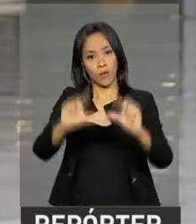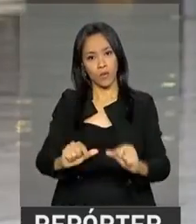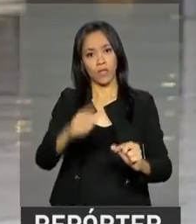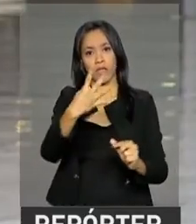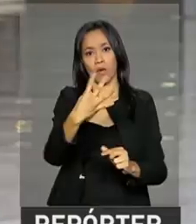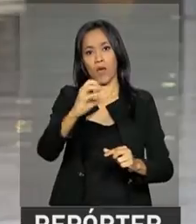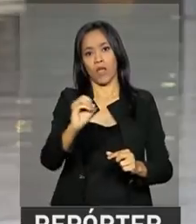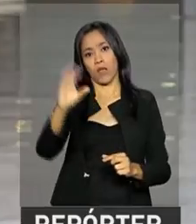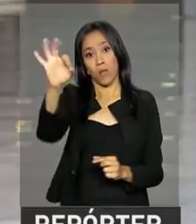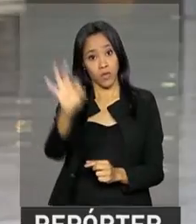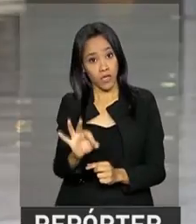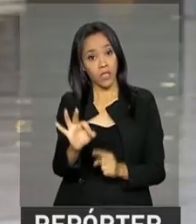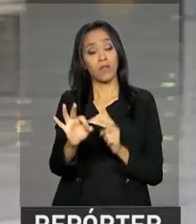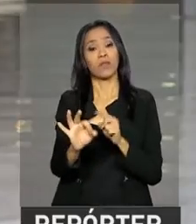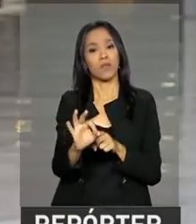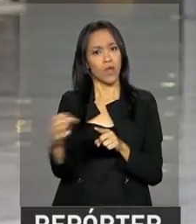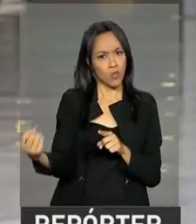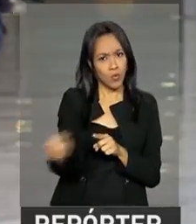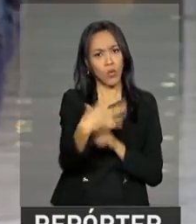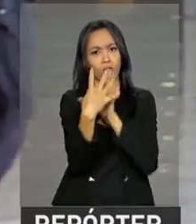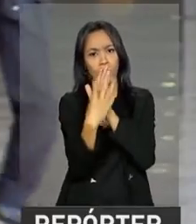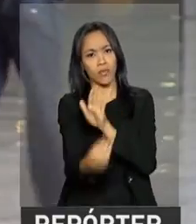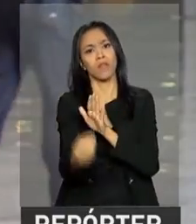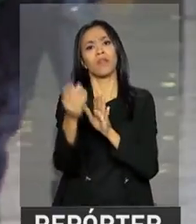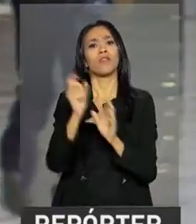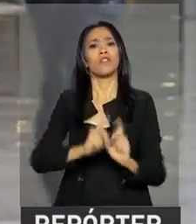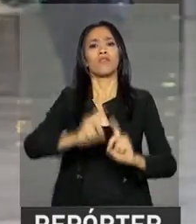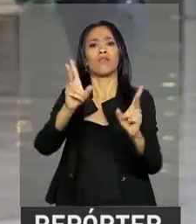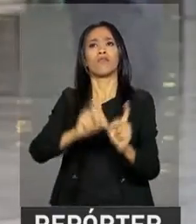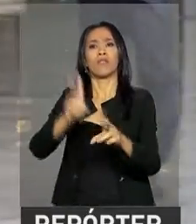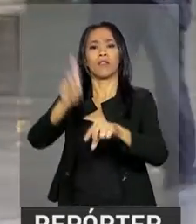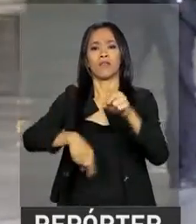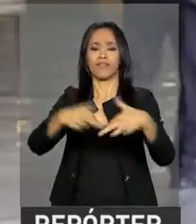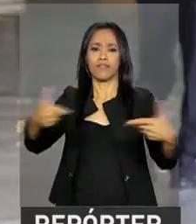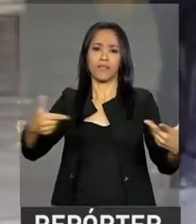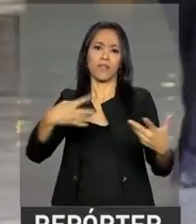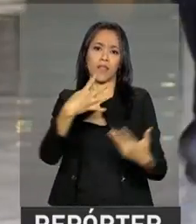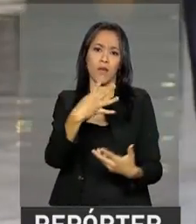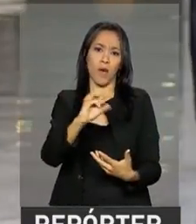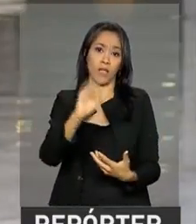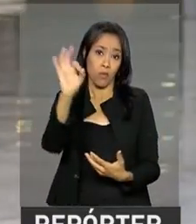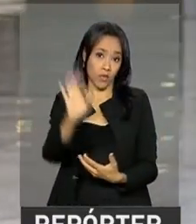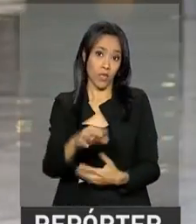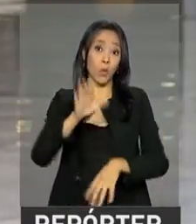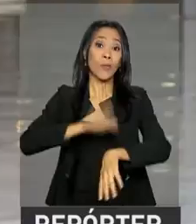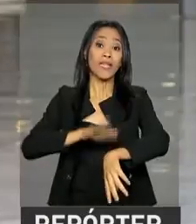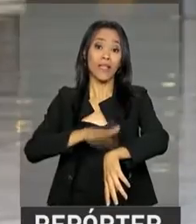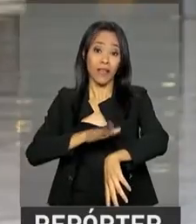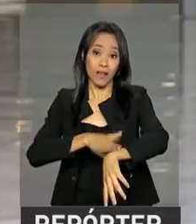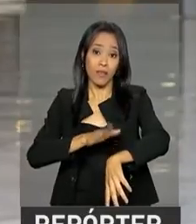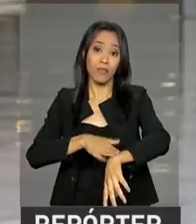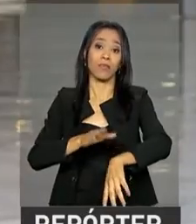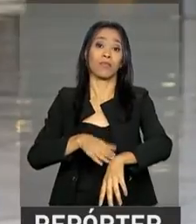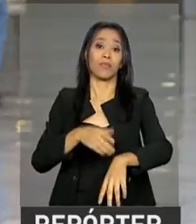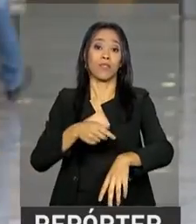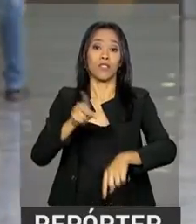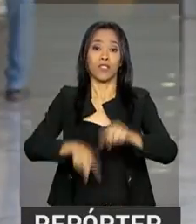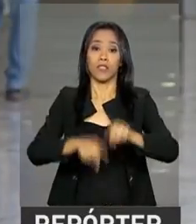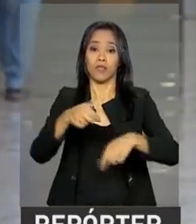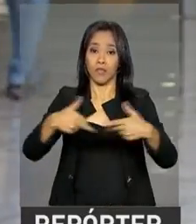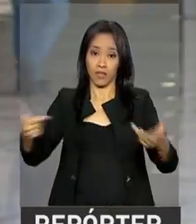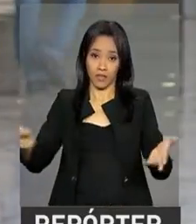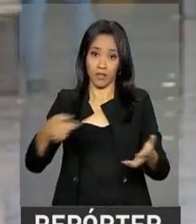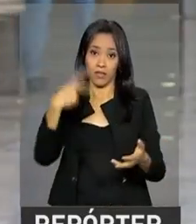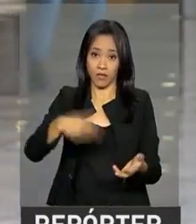essa implementação aí do novo processo de exportações, reduzir até 40% o tempo médio de exportação de produtos no